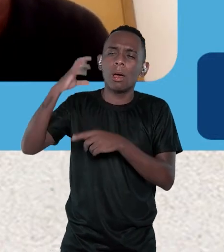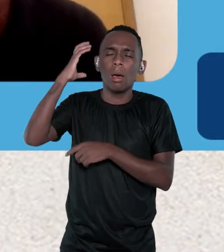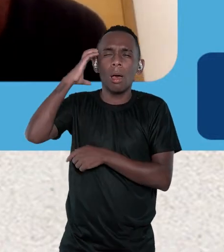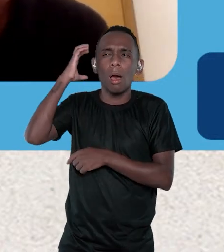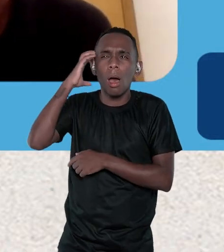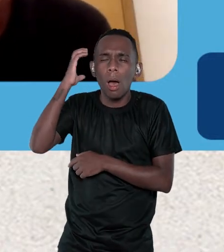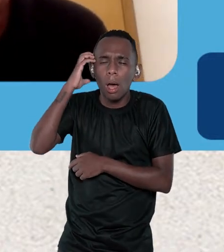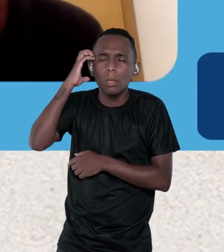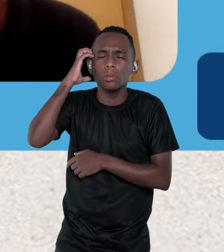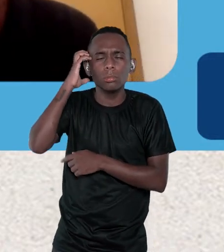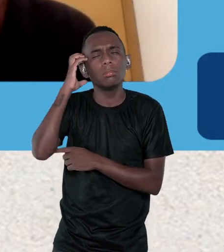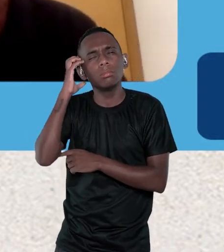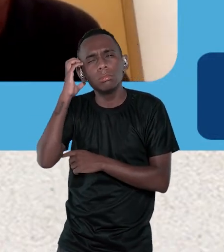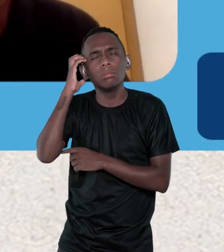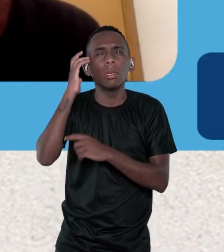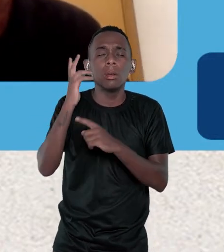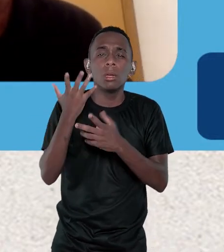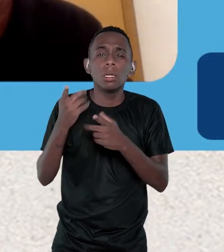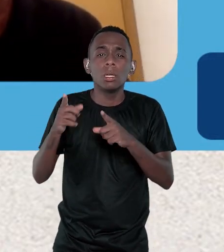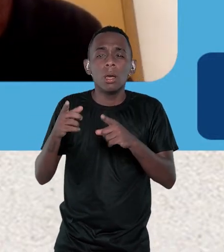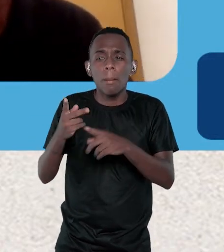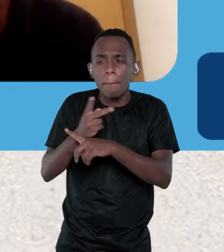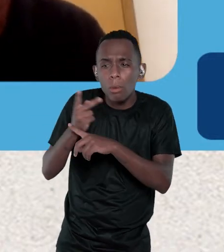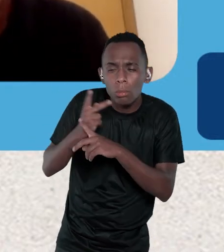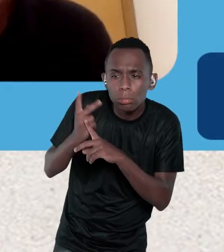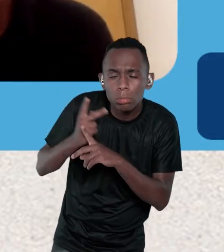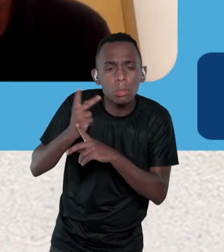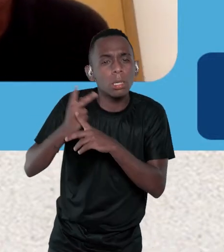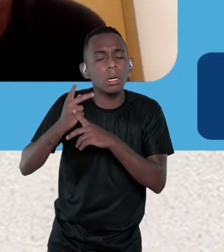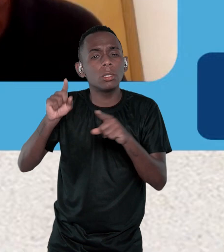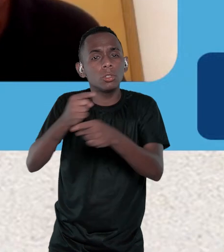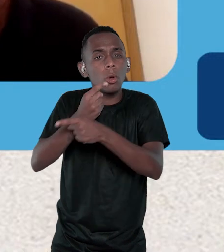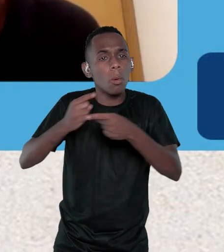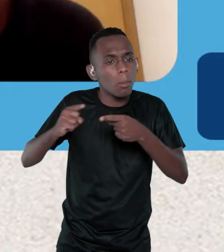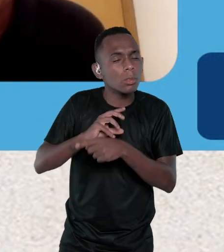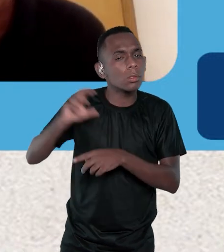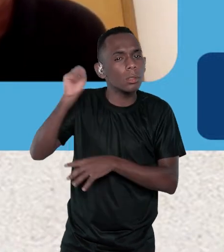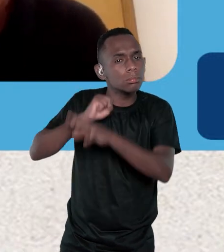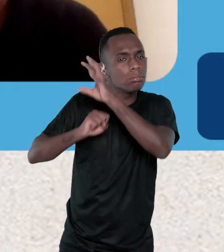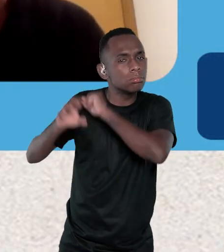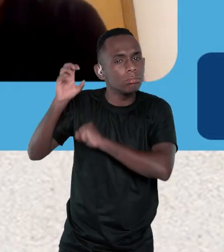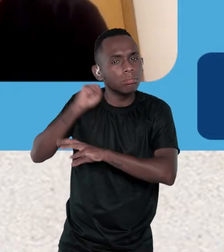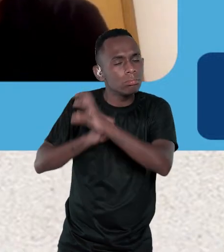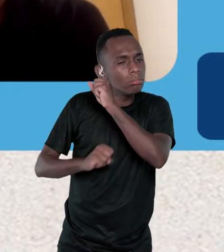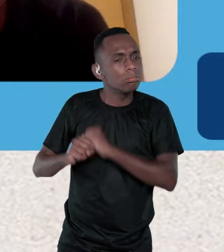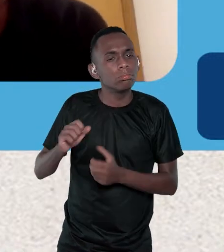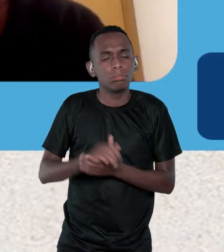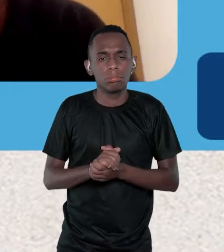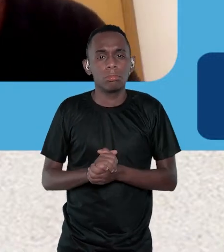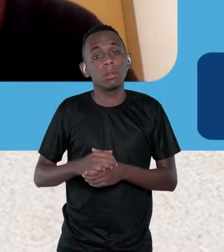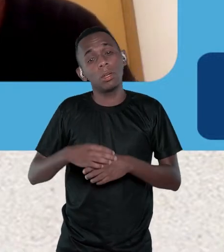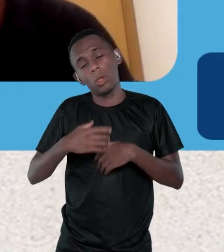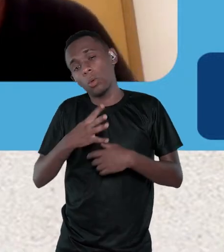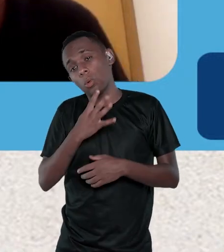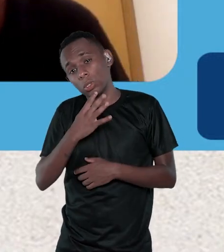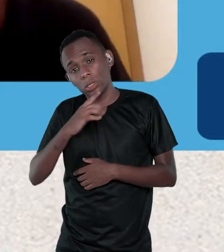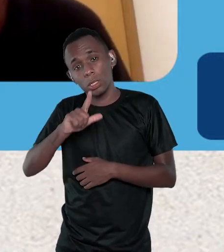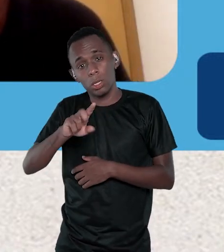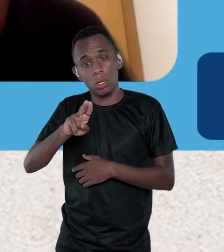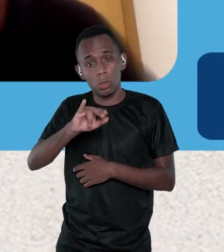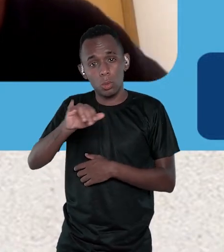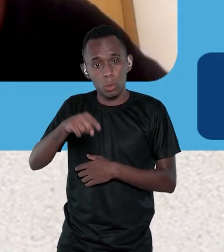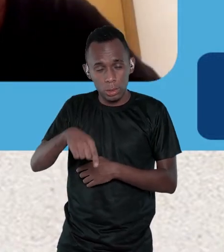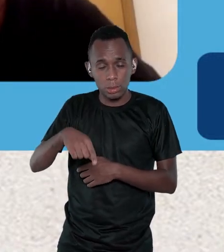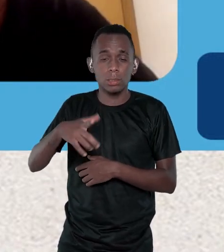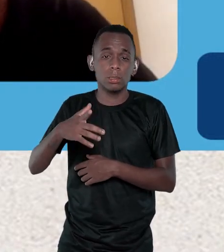ao lado do rádio e ficar procurando músicas para escutar. Aonde eu conheci assim, Luiz